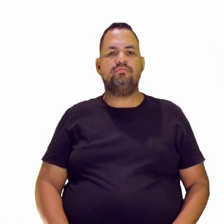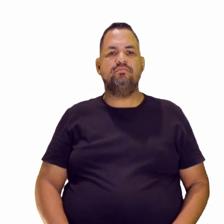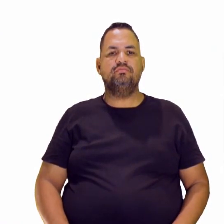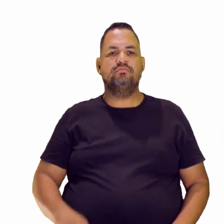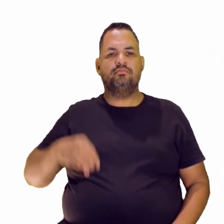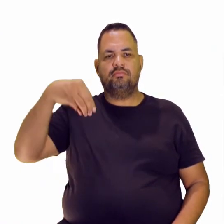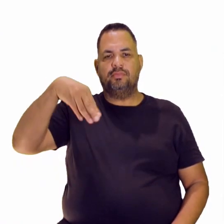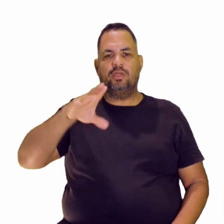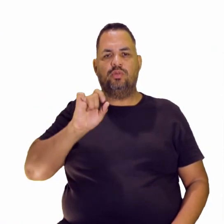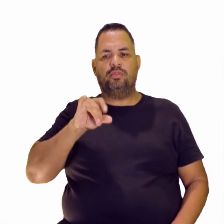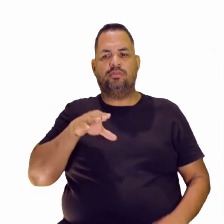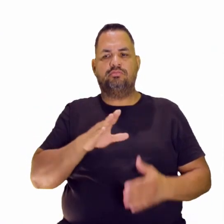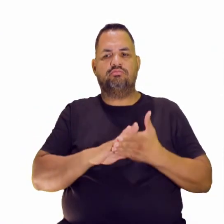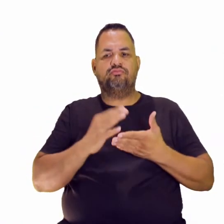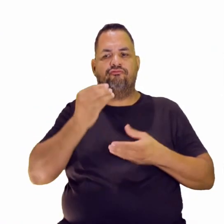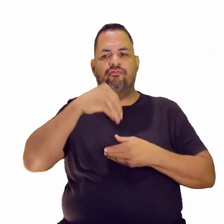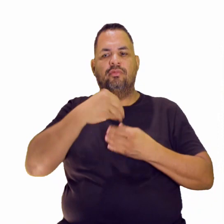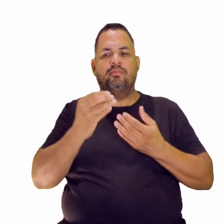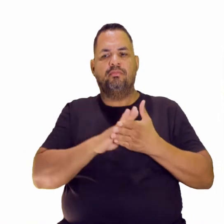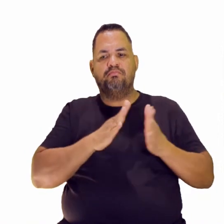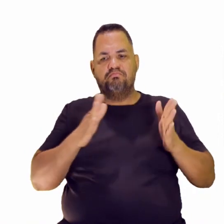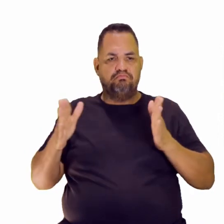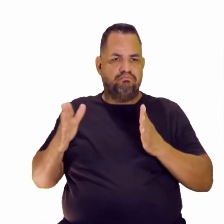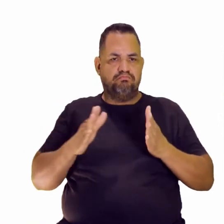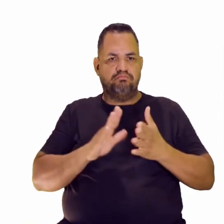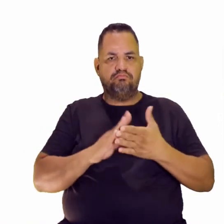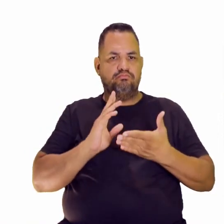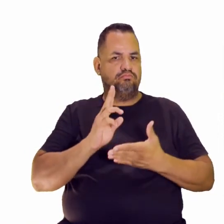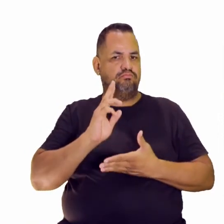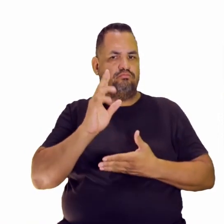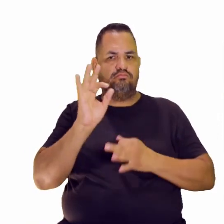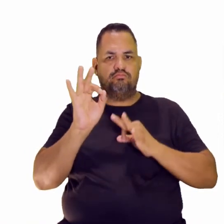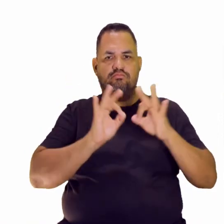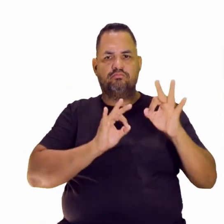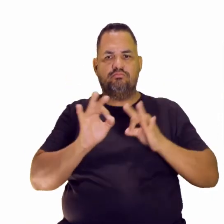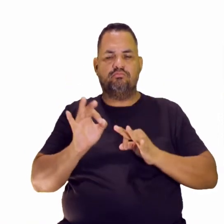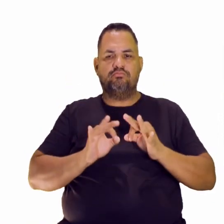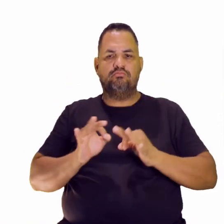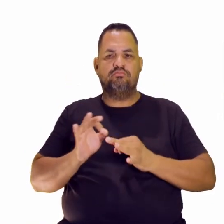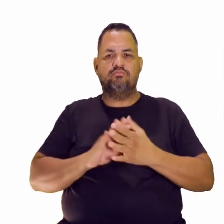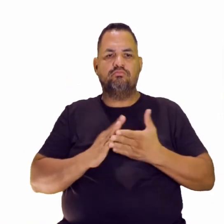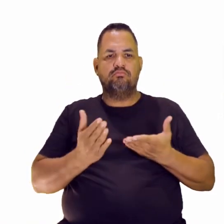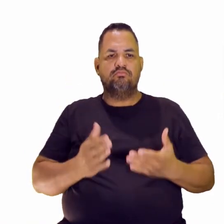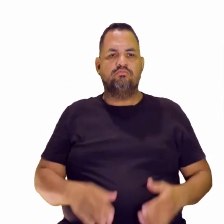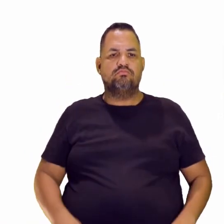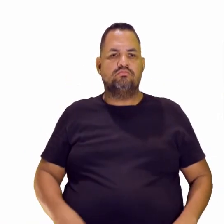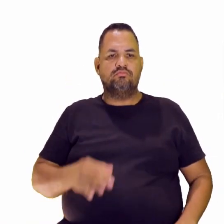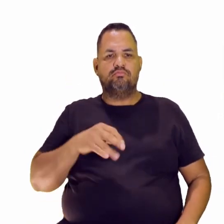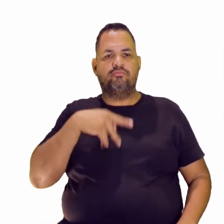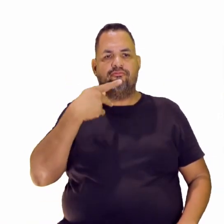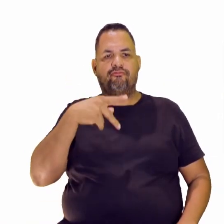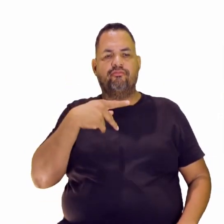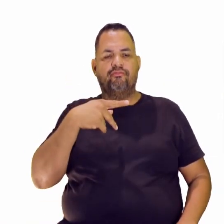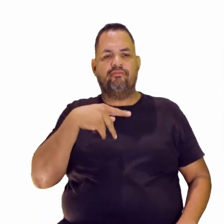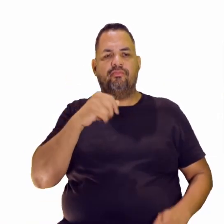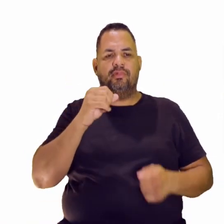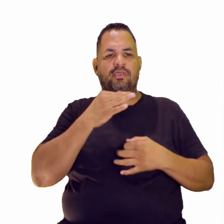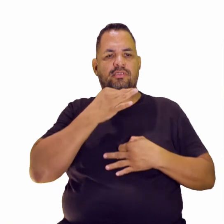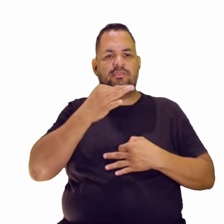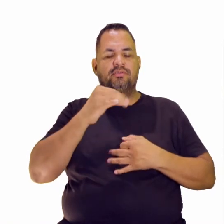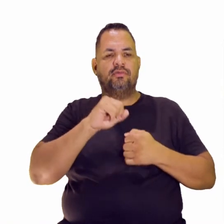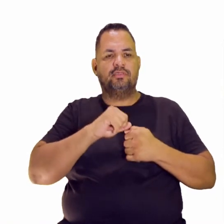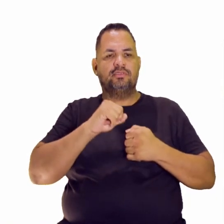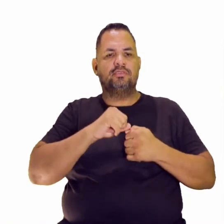Macunaíma é uma obra atemporal, ou seja, não segue uma ordem cronológica, faz críticas ao romantismo